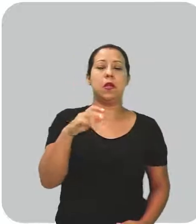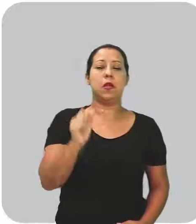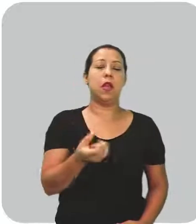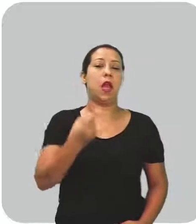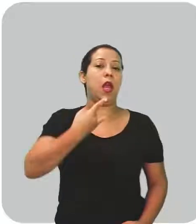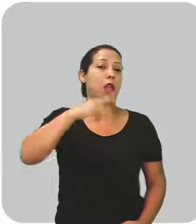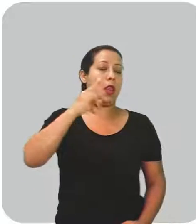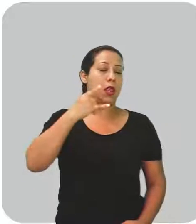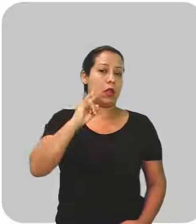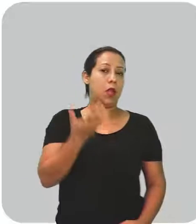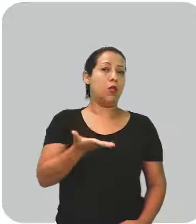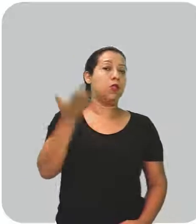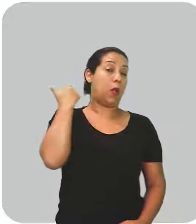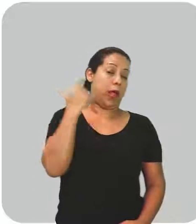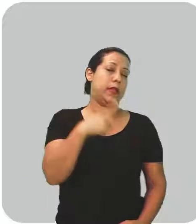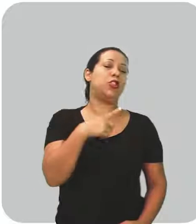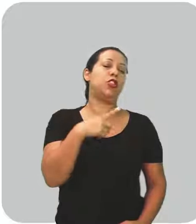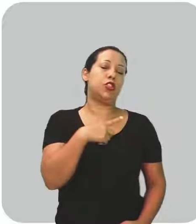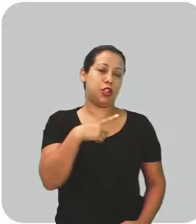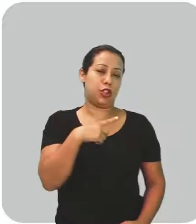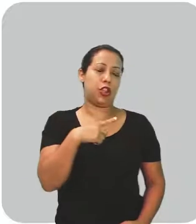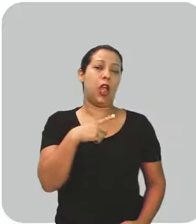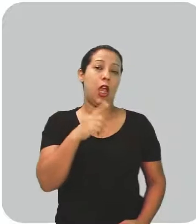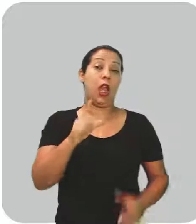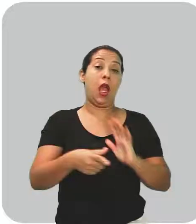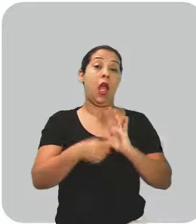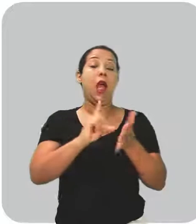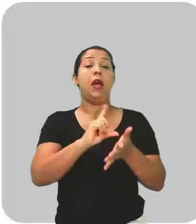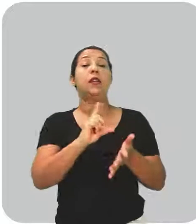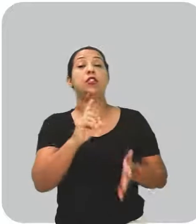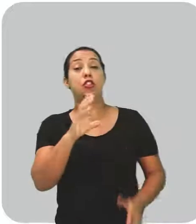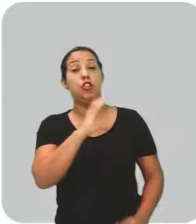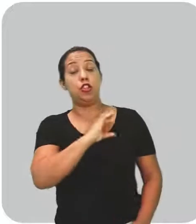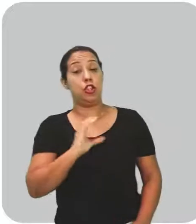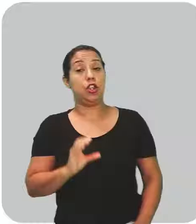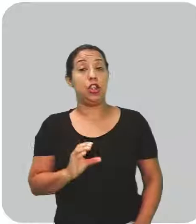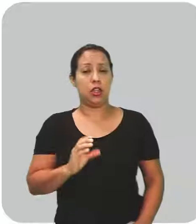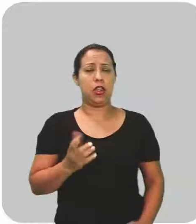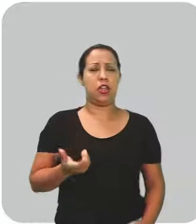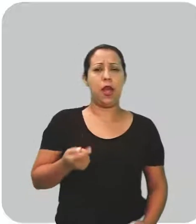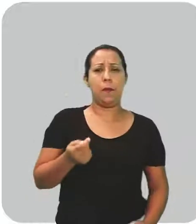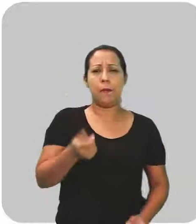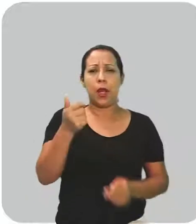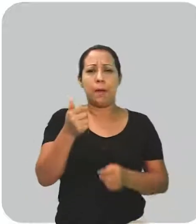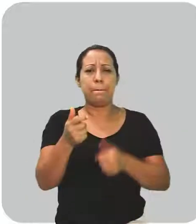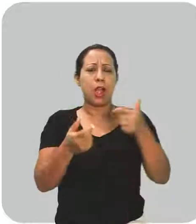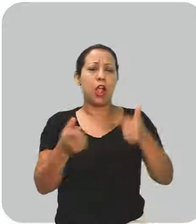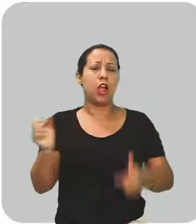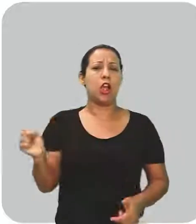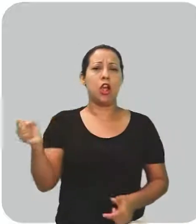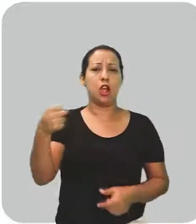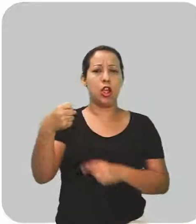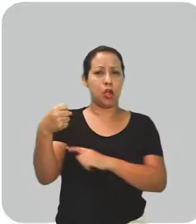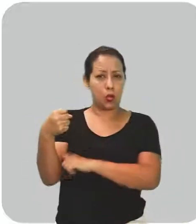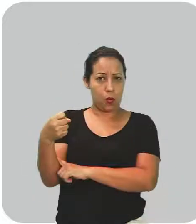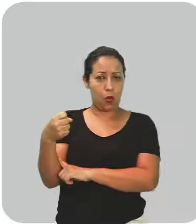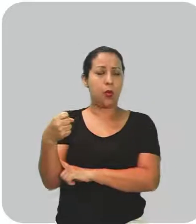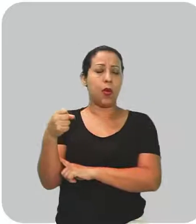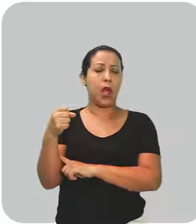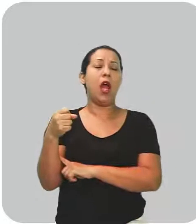do segundo milênio antes de Cristo. Aos poucos, a cerveja à base de cereais foi substituída